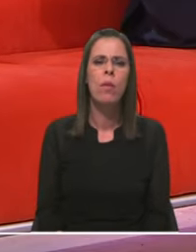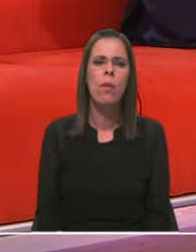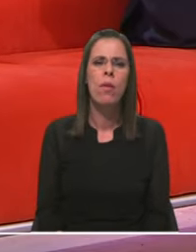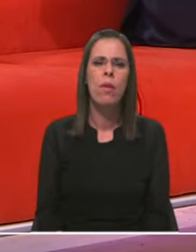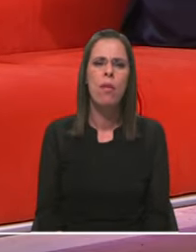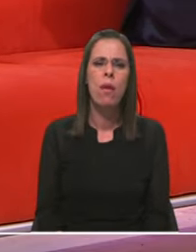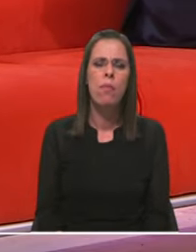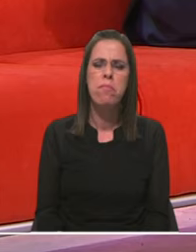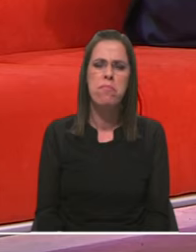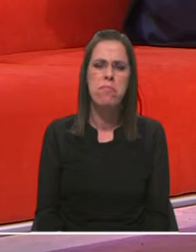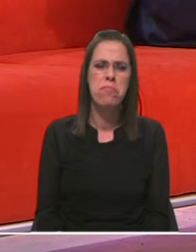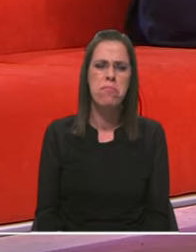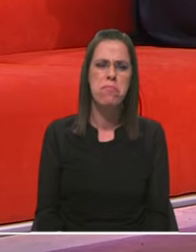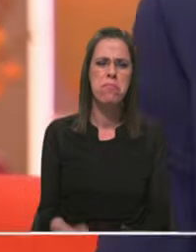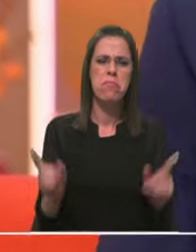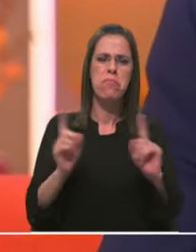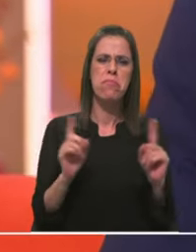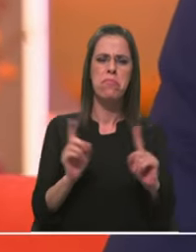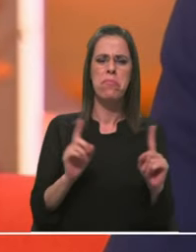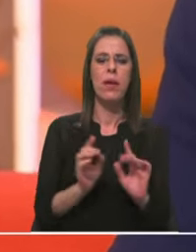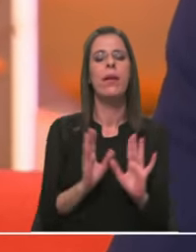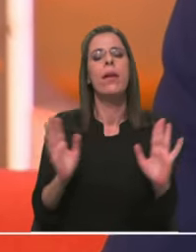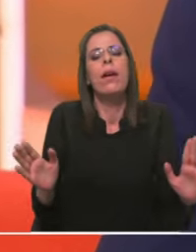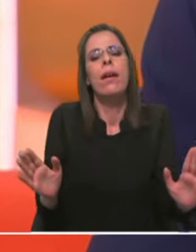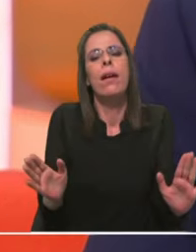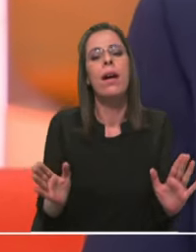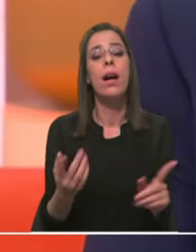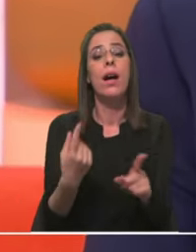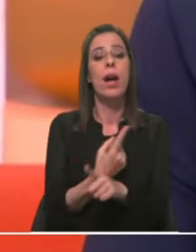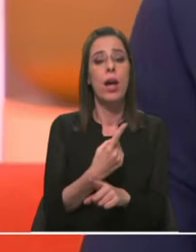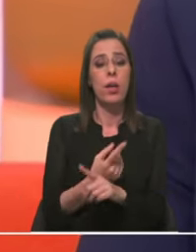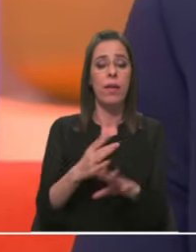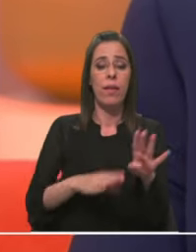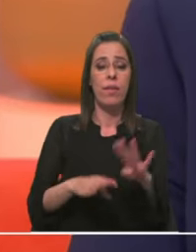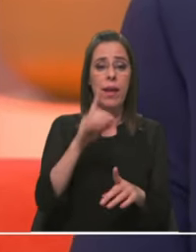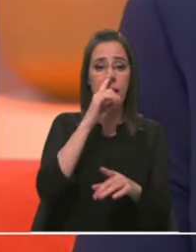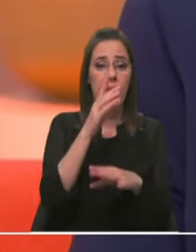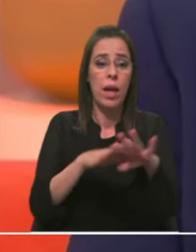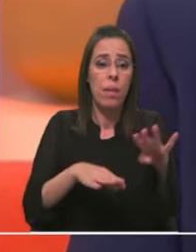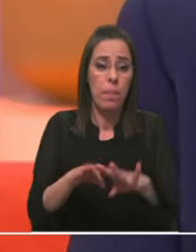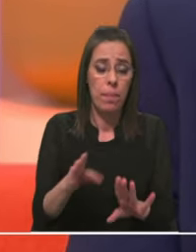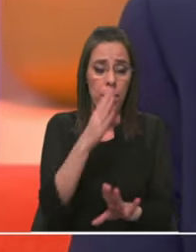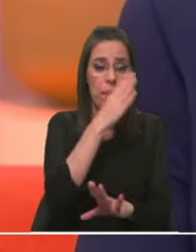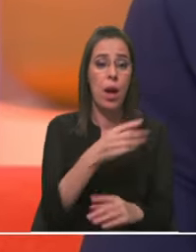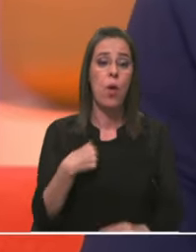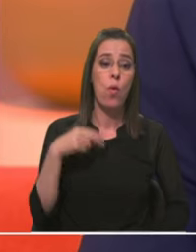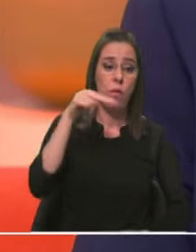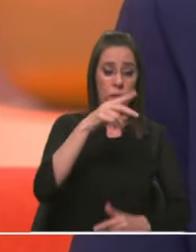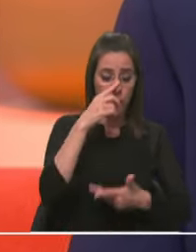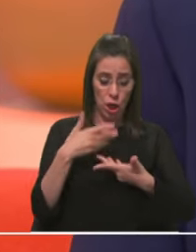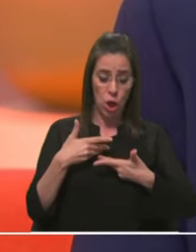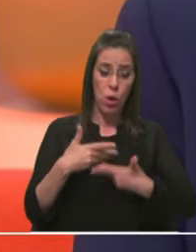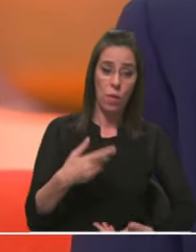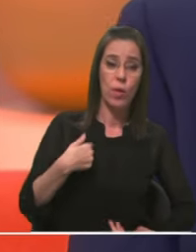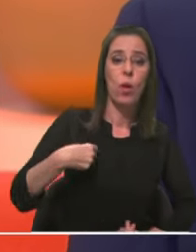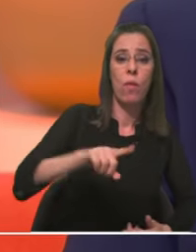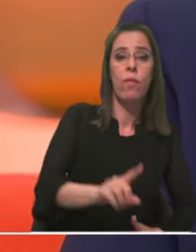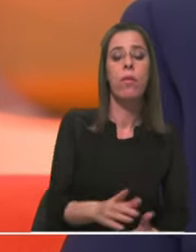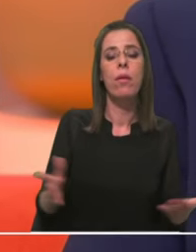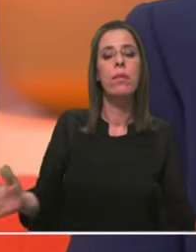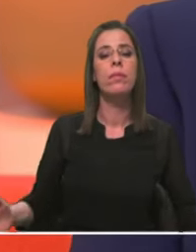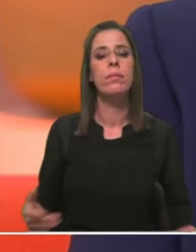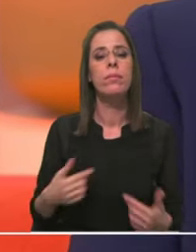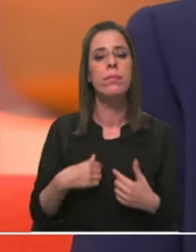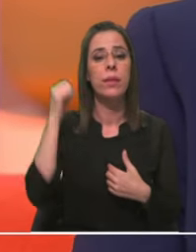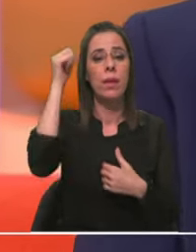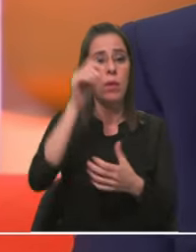não acho não acho acho que olha Eh as coisas fazem para quem as pratica eu só vou aos sítios quando sou convidado Não é portanto a b de